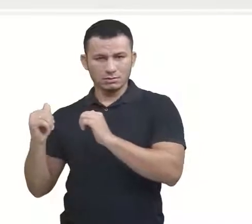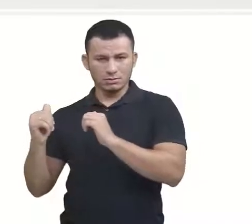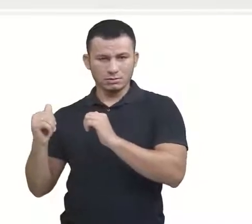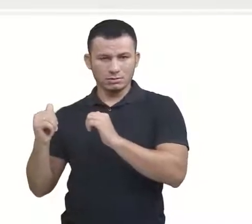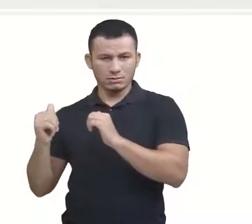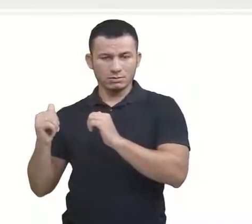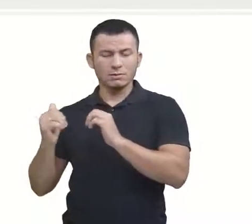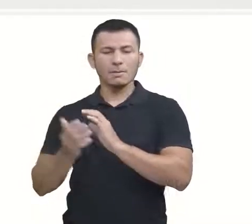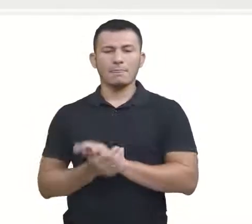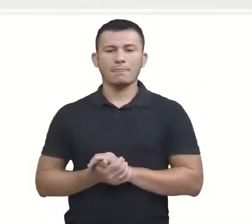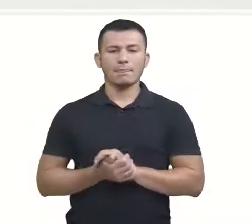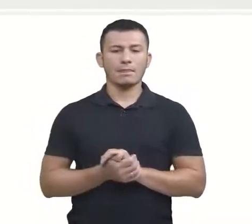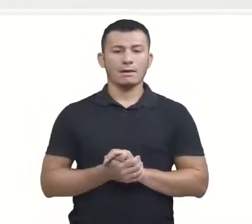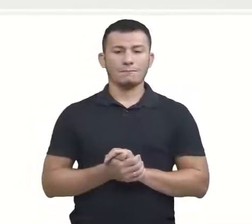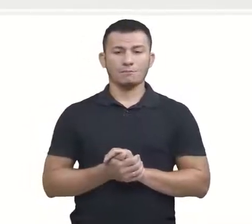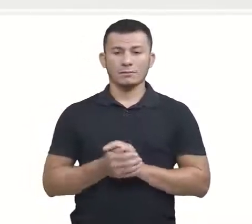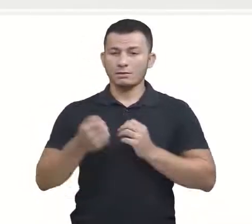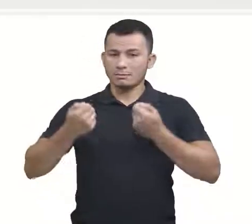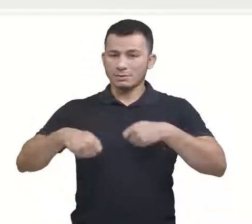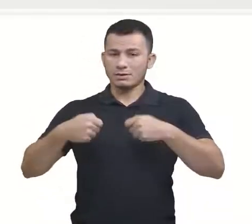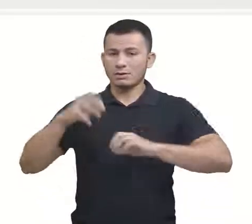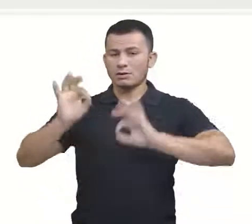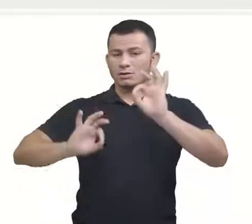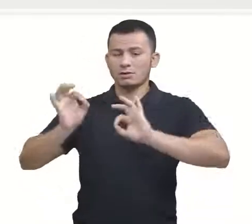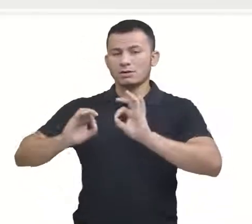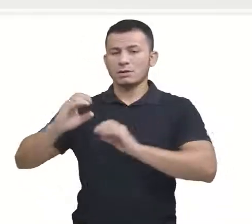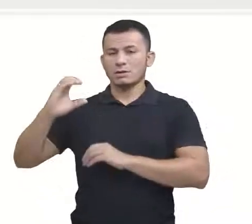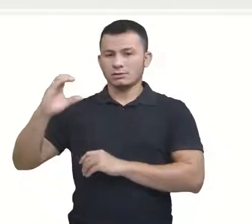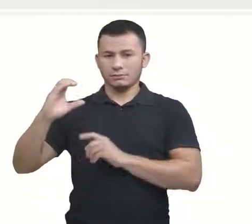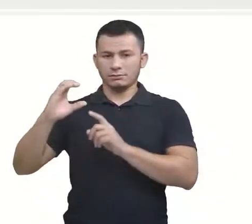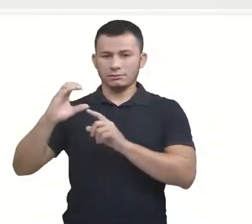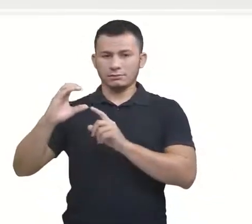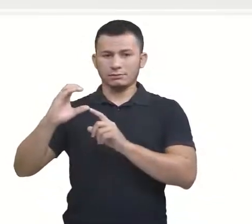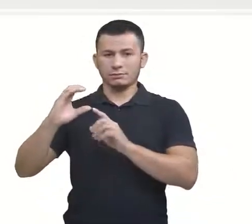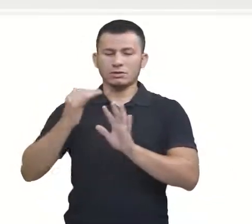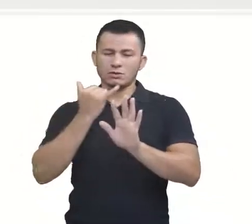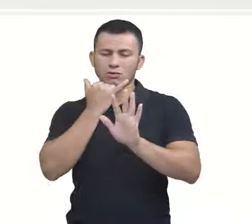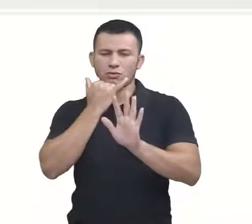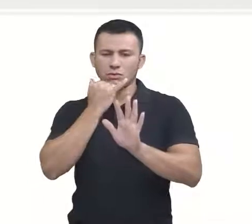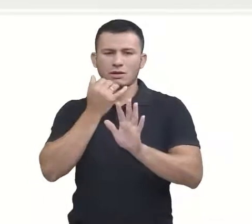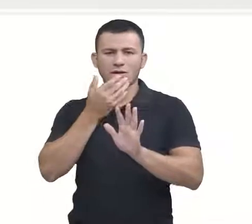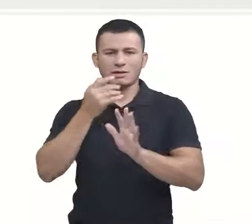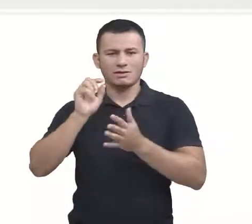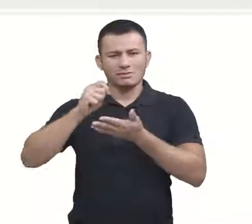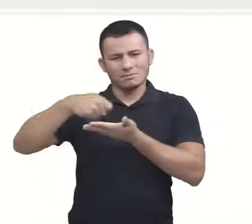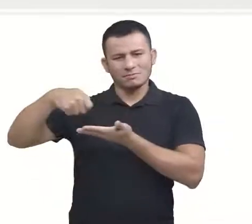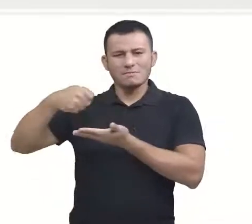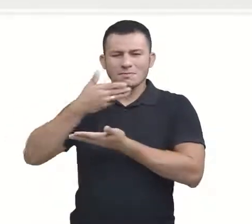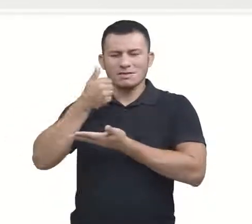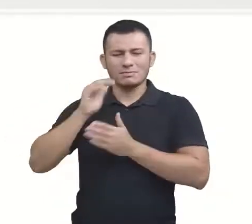a centena e bora fazer as coisinha mais bonitinha